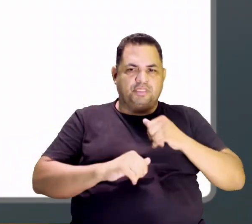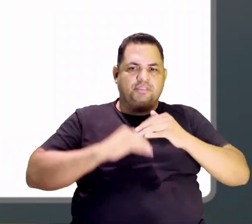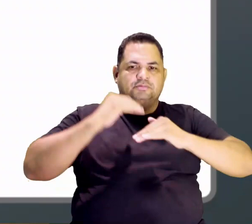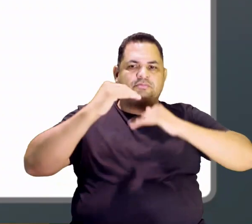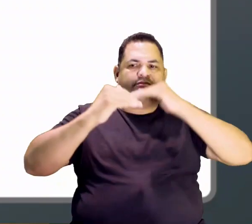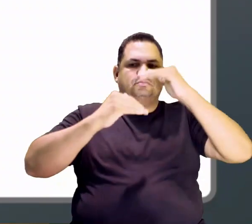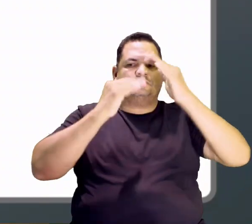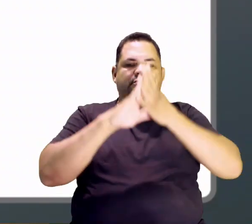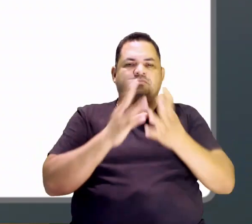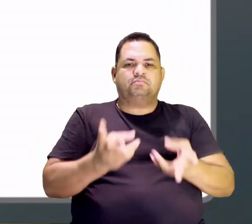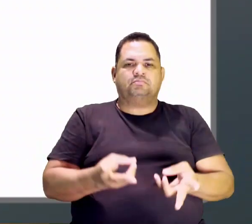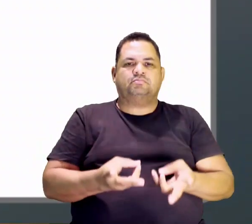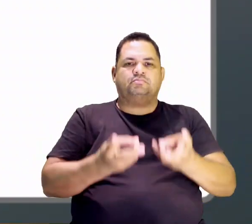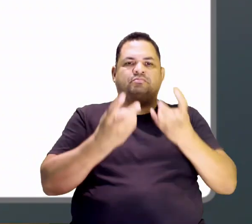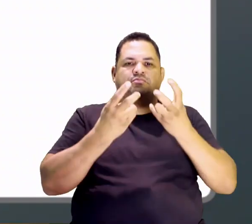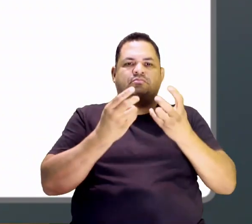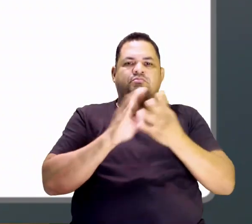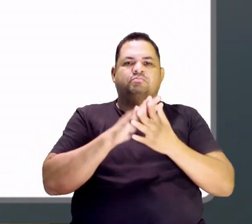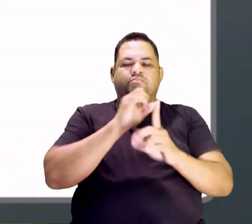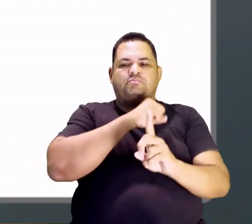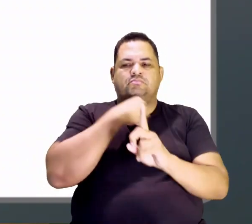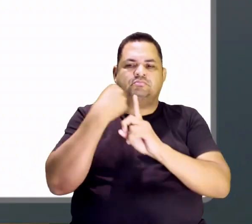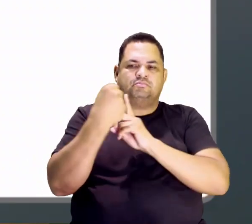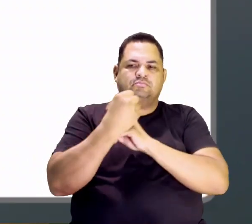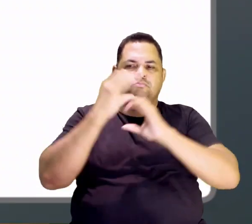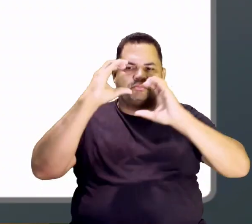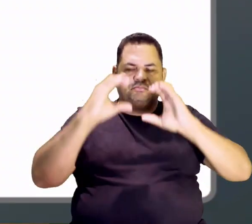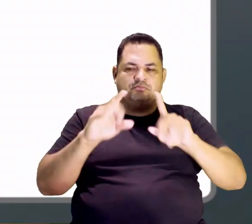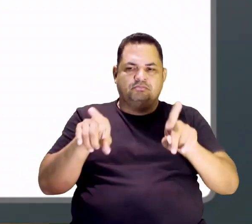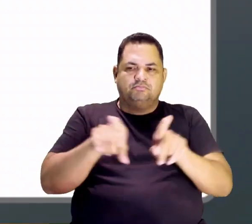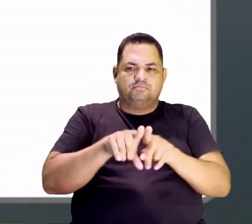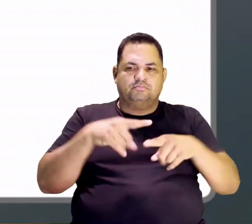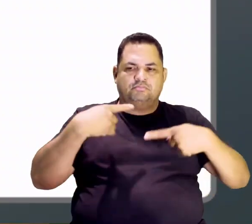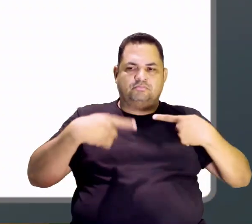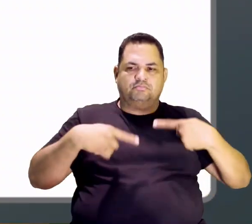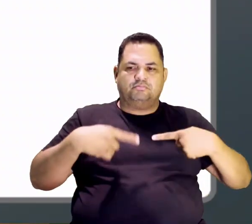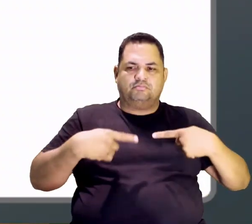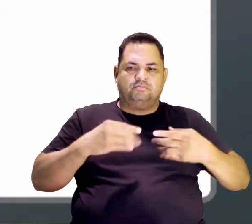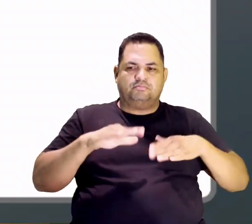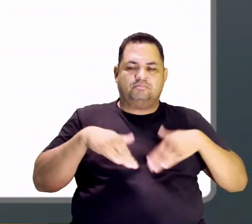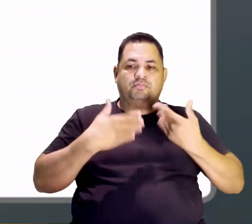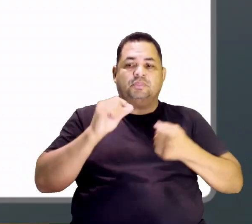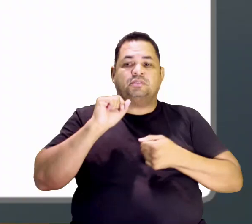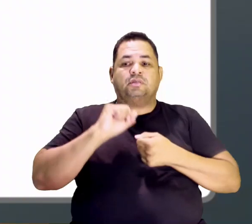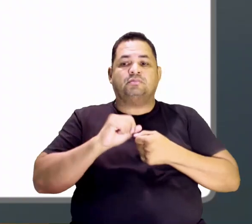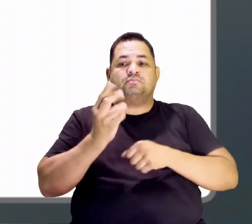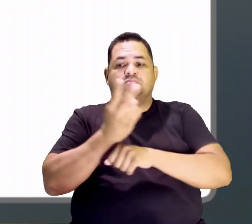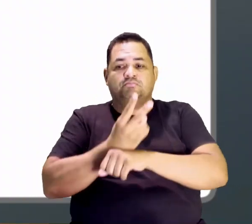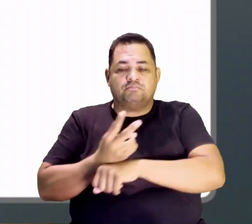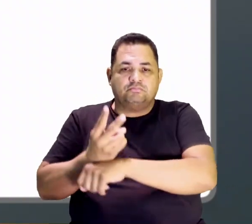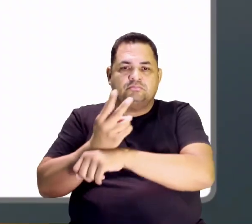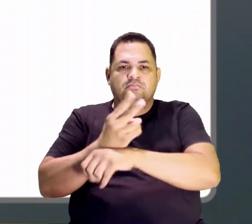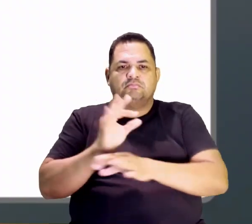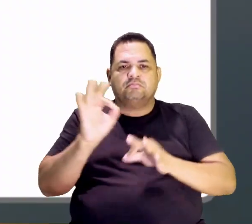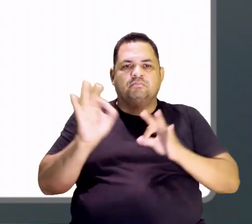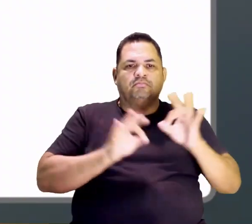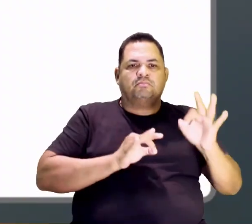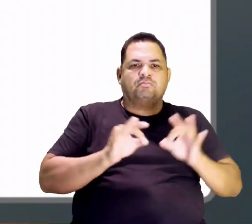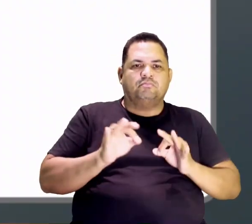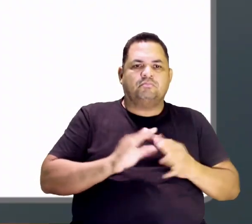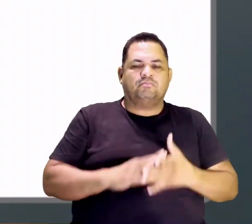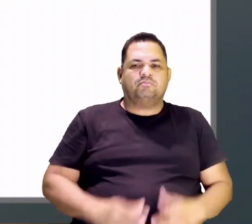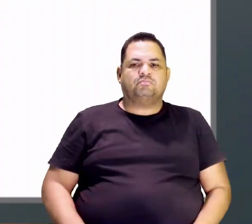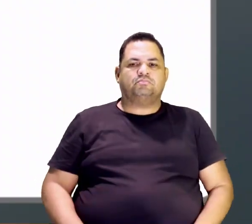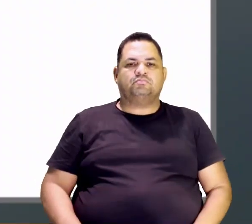gente percebe o comportamento social, a gente percebe também político, né? Quais são as ações que se busca, né? As organizações que se